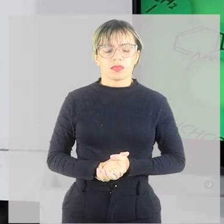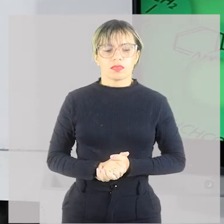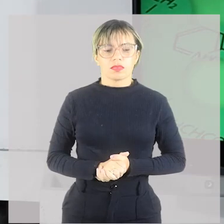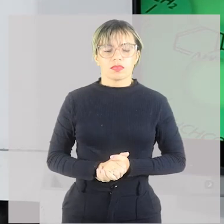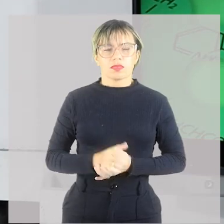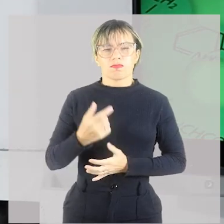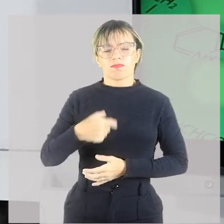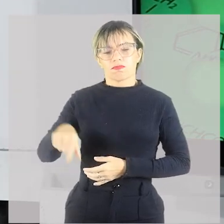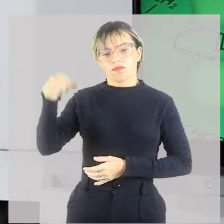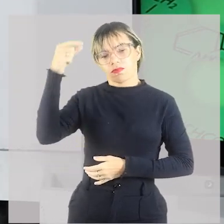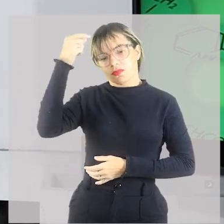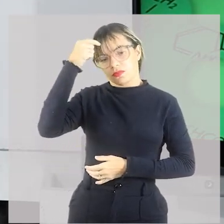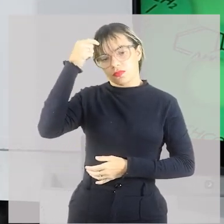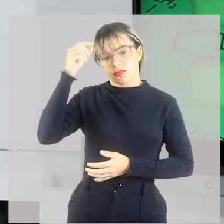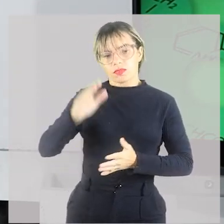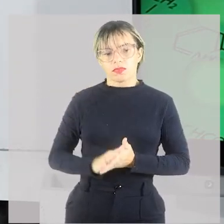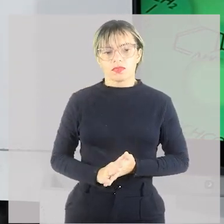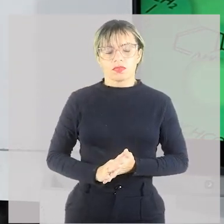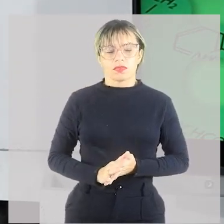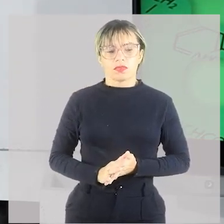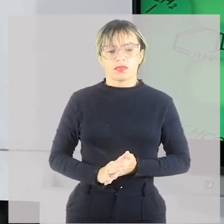Vamos imaginar que tivesse assim.